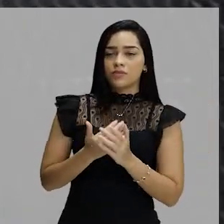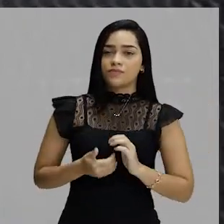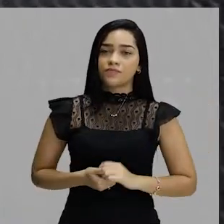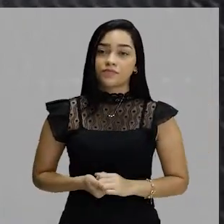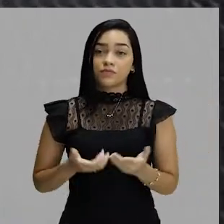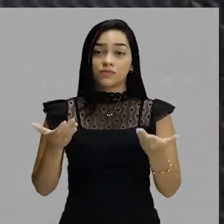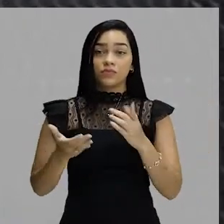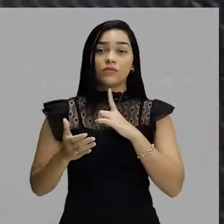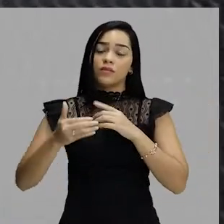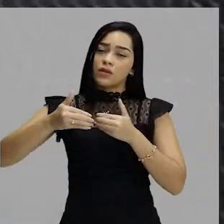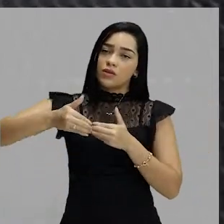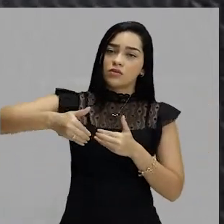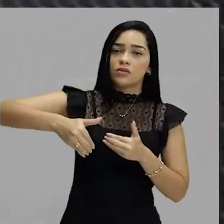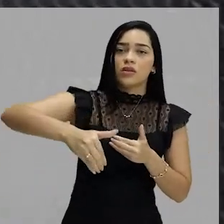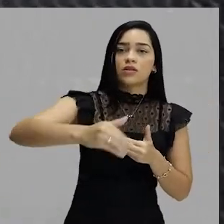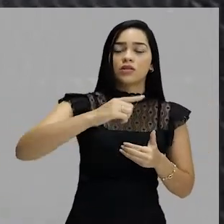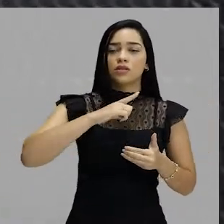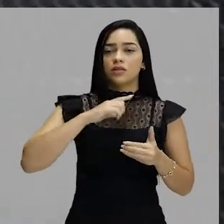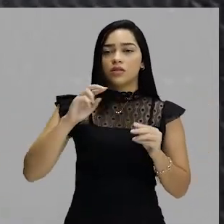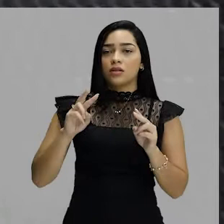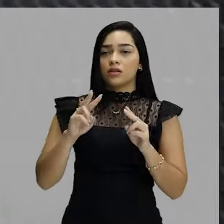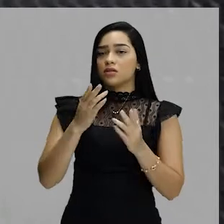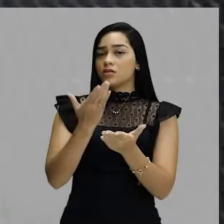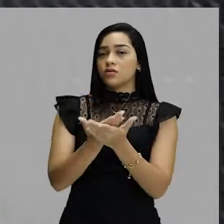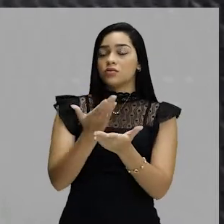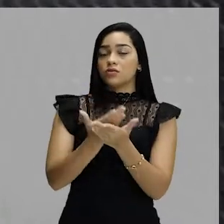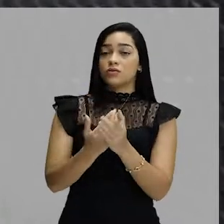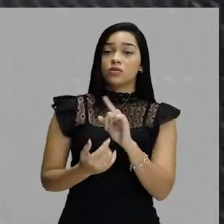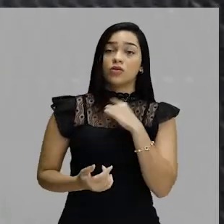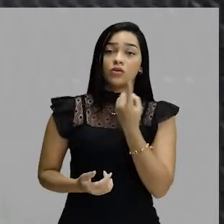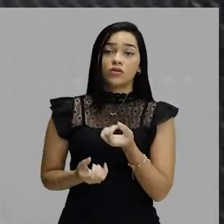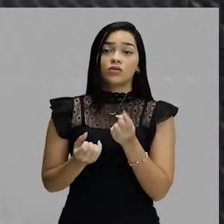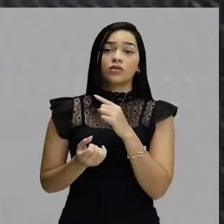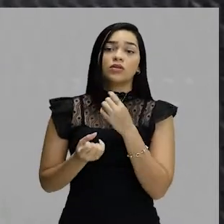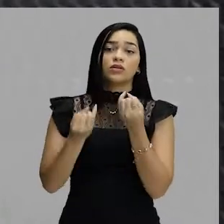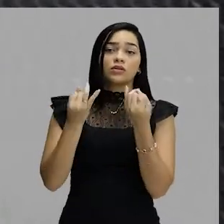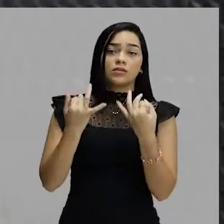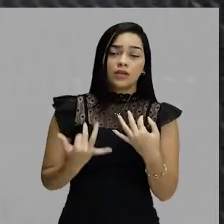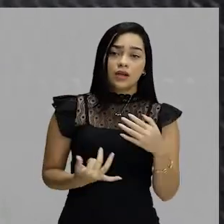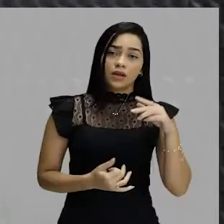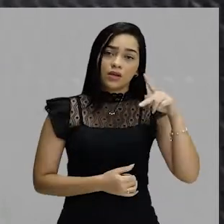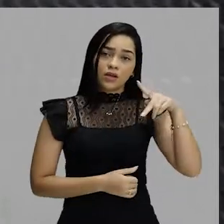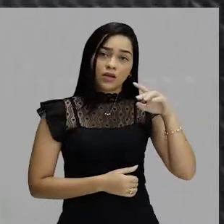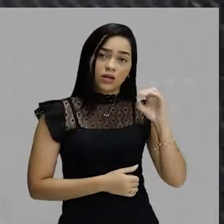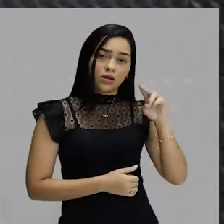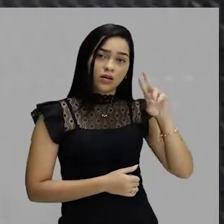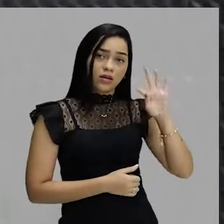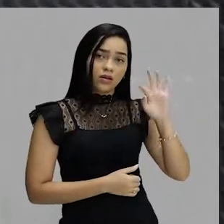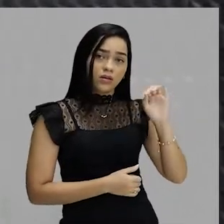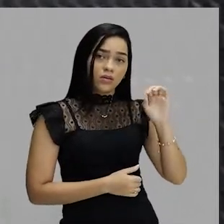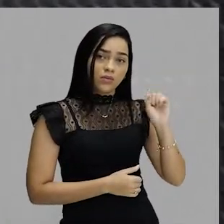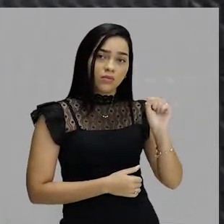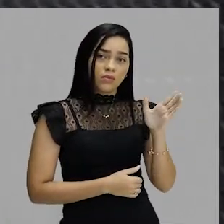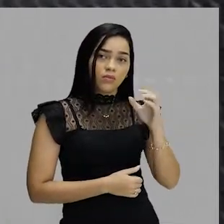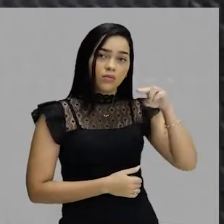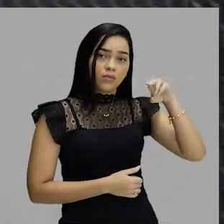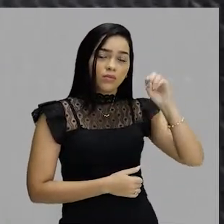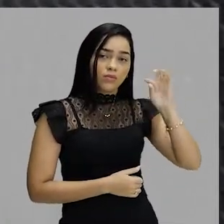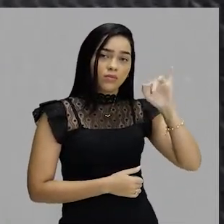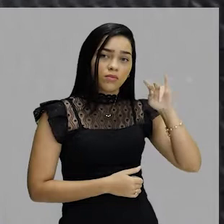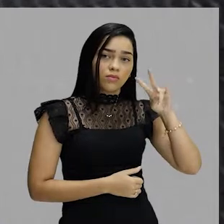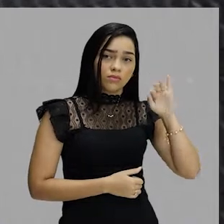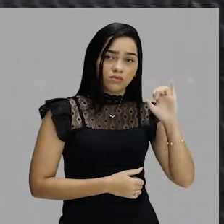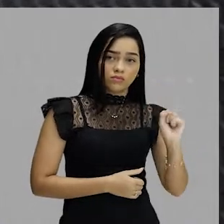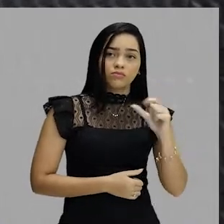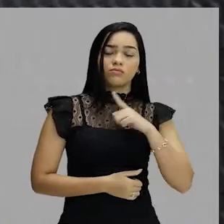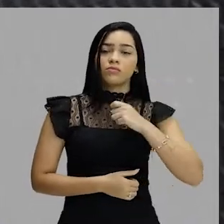fazer aqui é dar continuidade a esse estudo, né? E hoje a gente vai falar de uns pontos notáveis do gráfico de uma função do primeiro